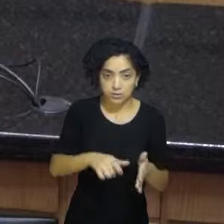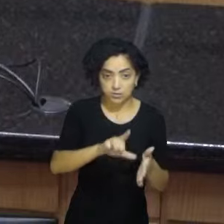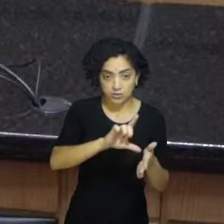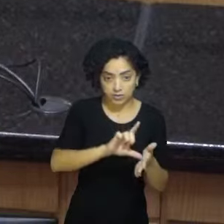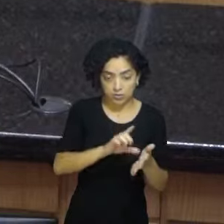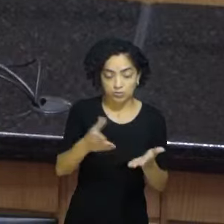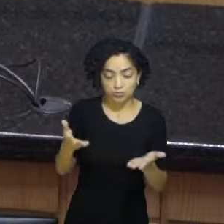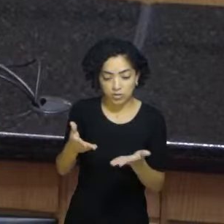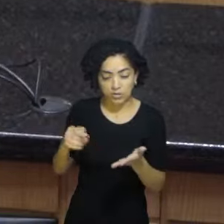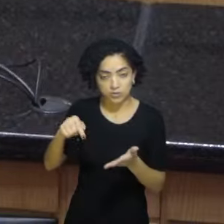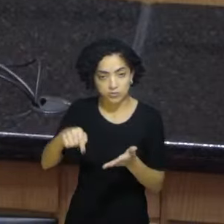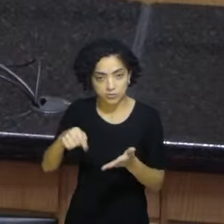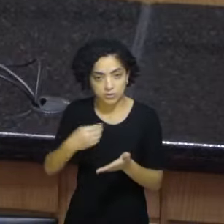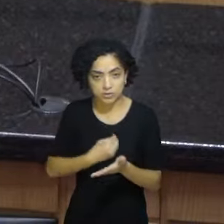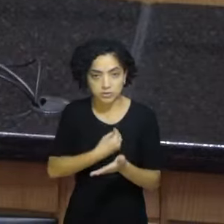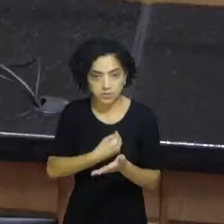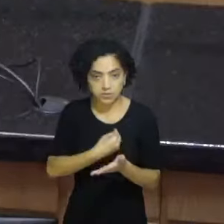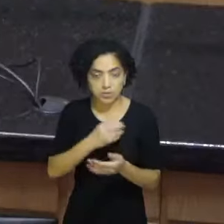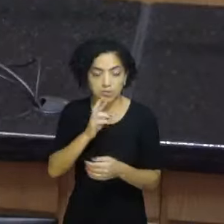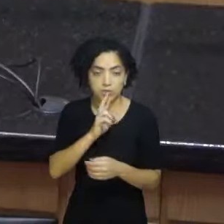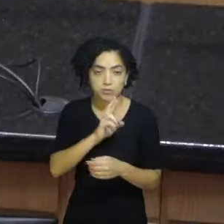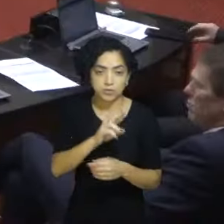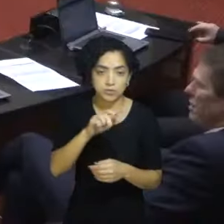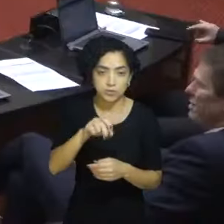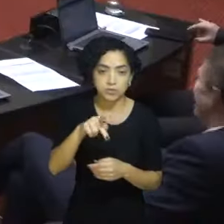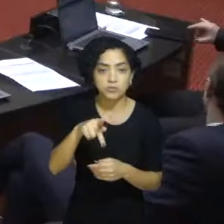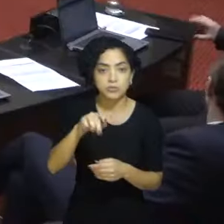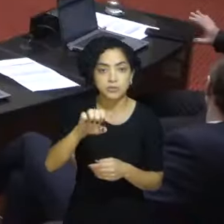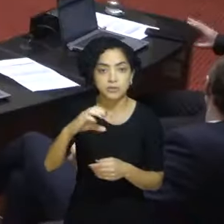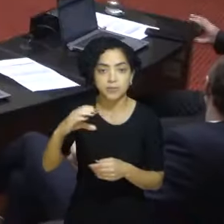presente, tanto do resultado da PEC quanto dos demais projetos.